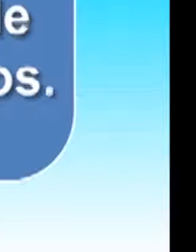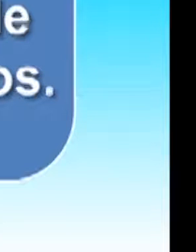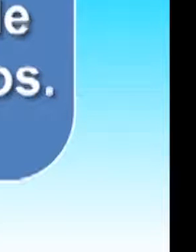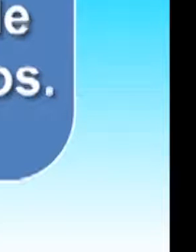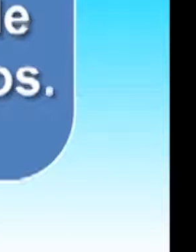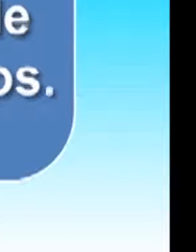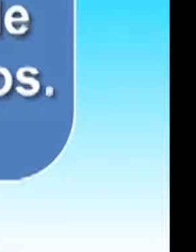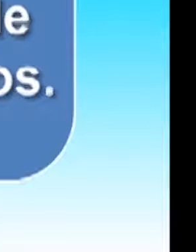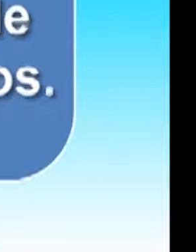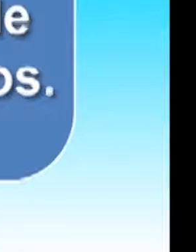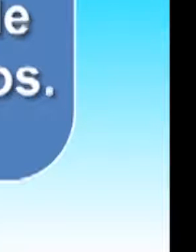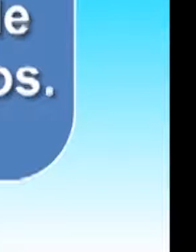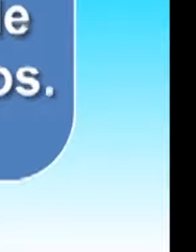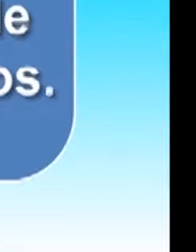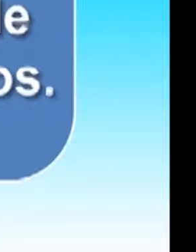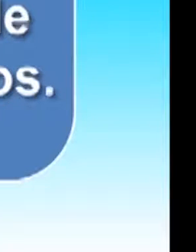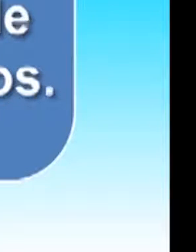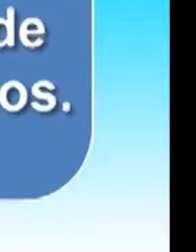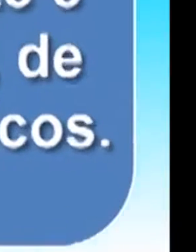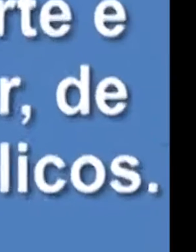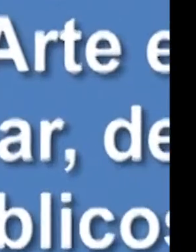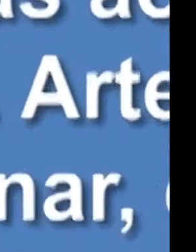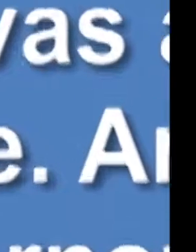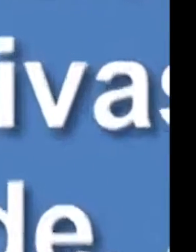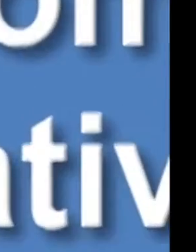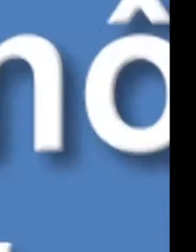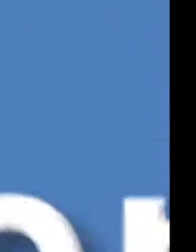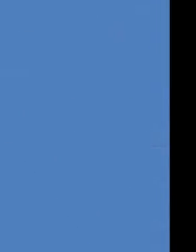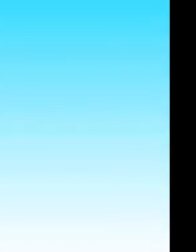governar, de cuidar dos negócios públicos.